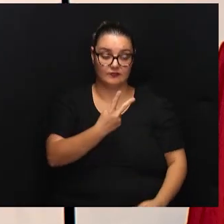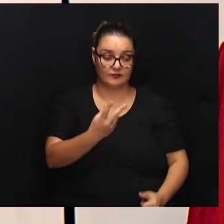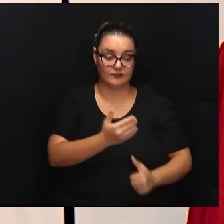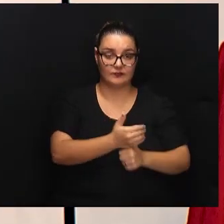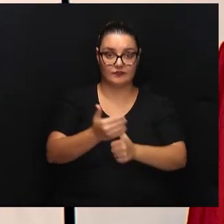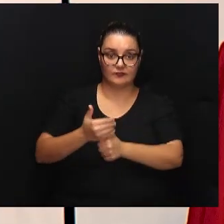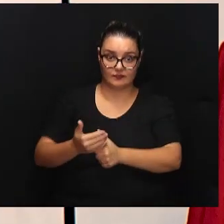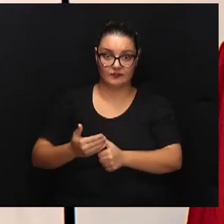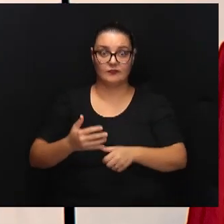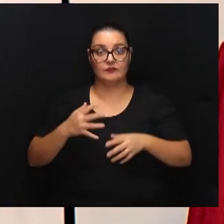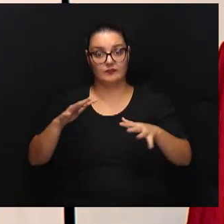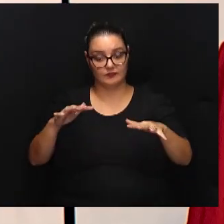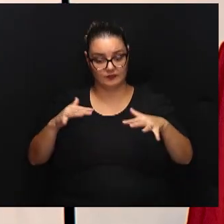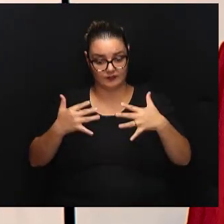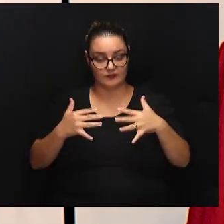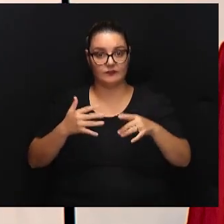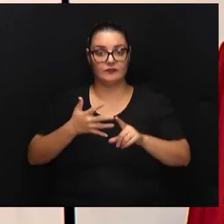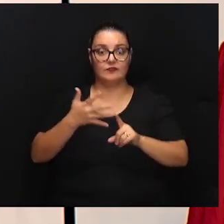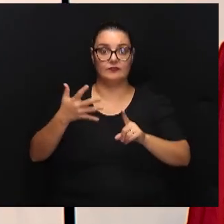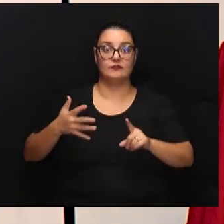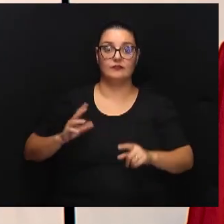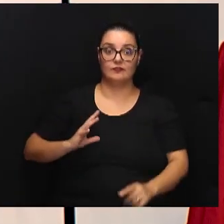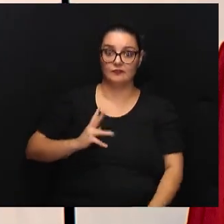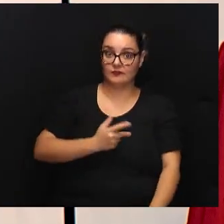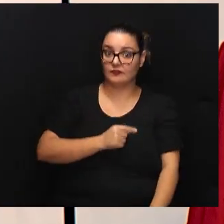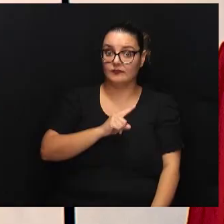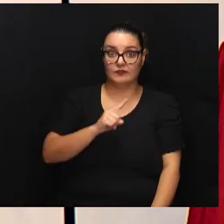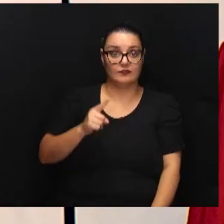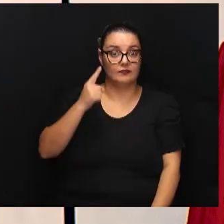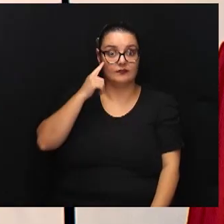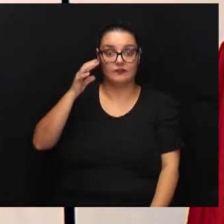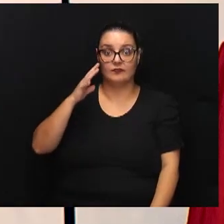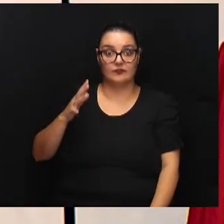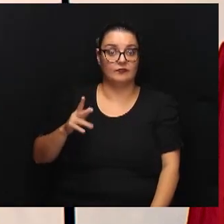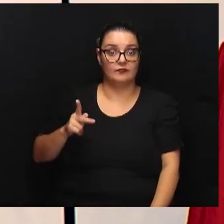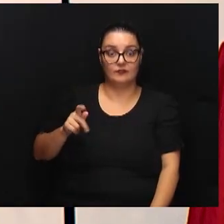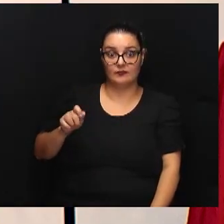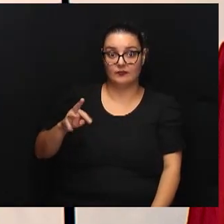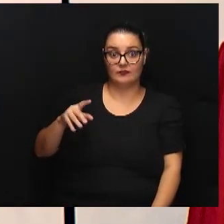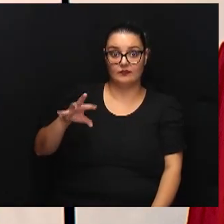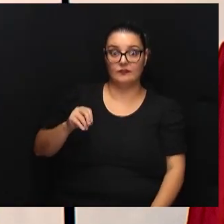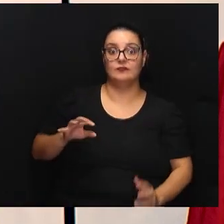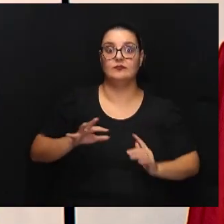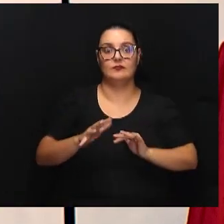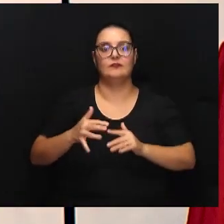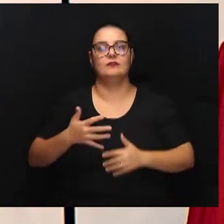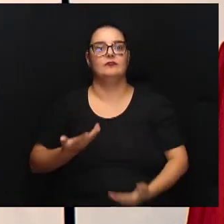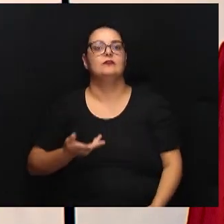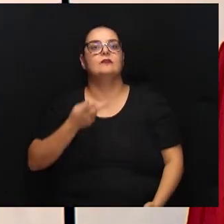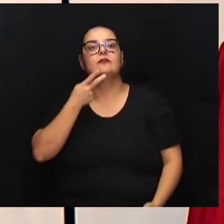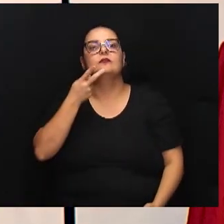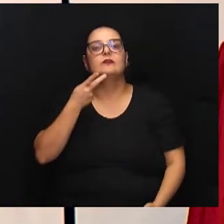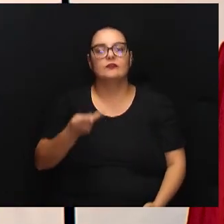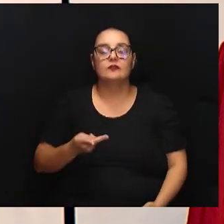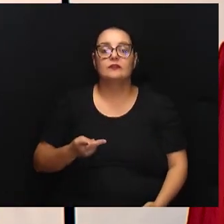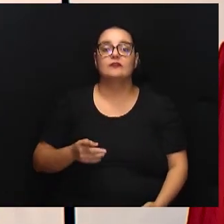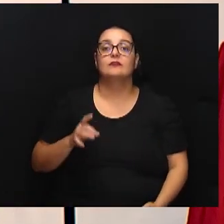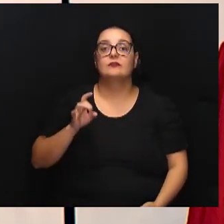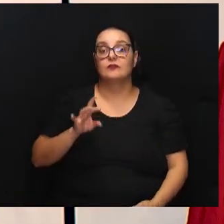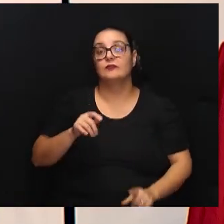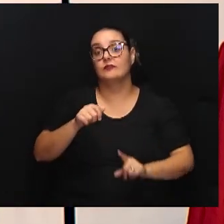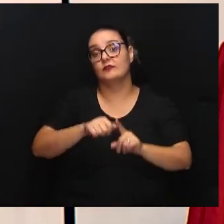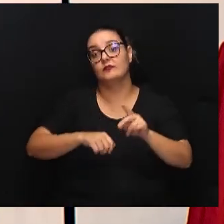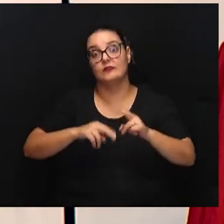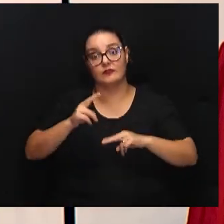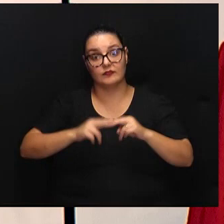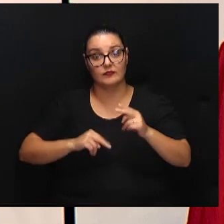trans. Não pensar só no patrimônio da parada, mas falar, a parada acontece só no mês de junho e todos os outros meses. A gente